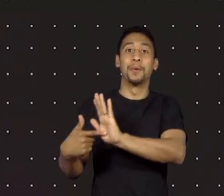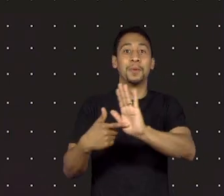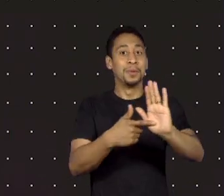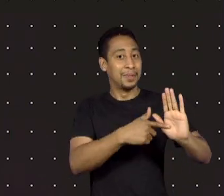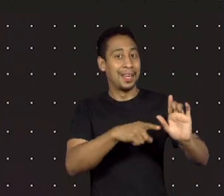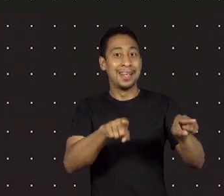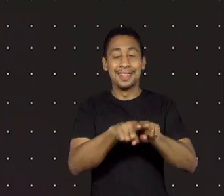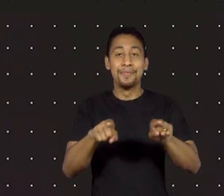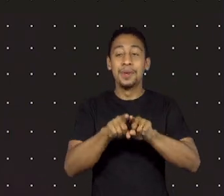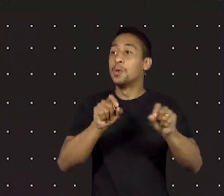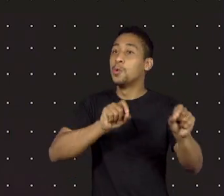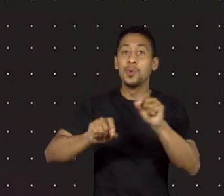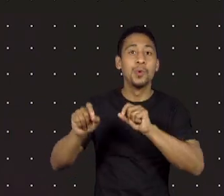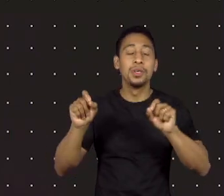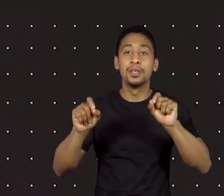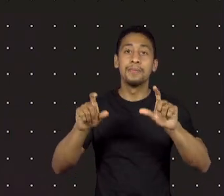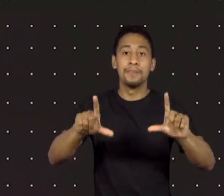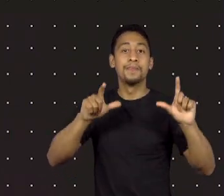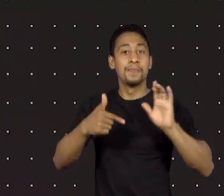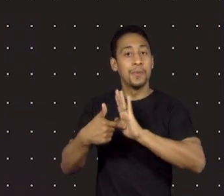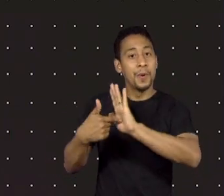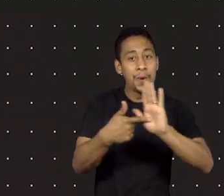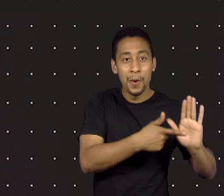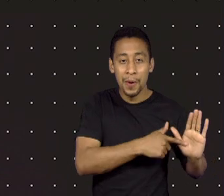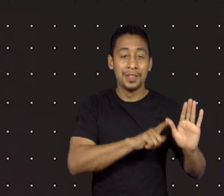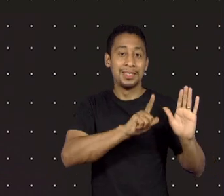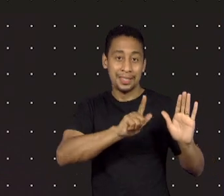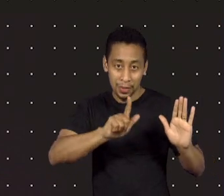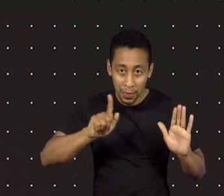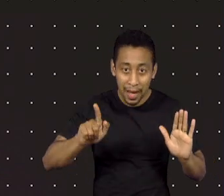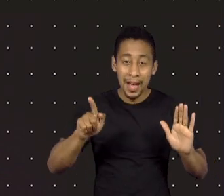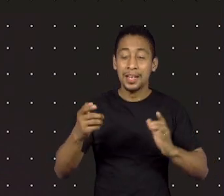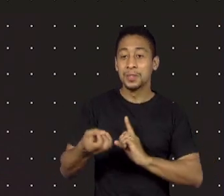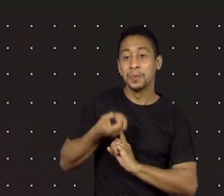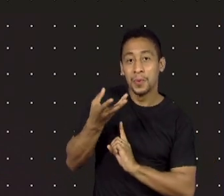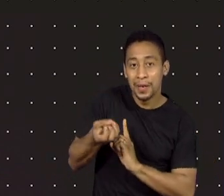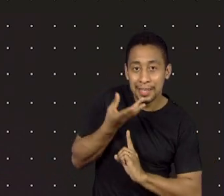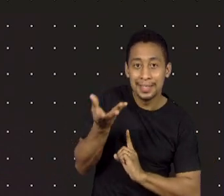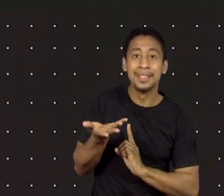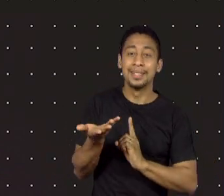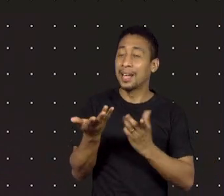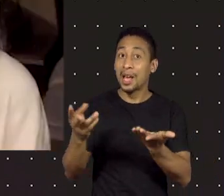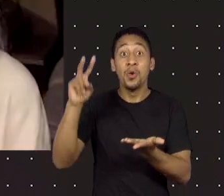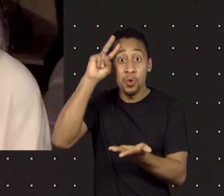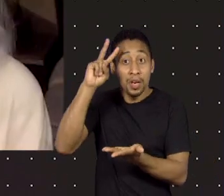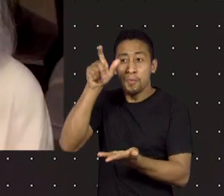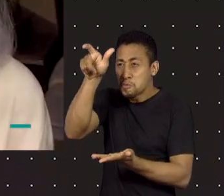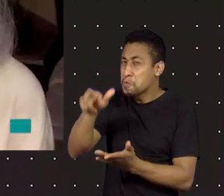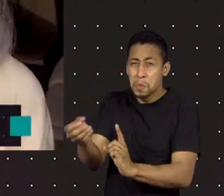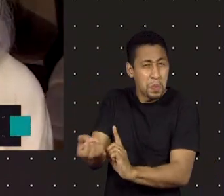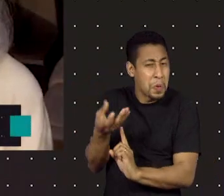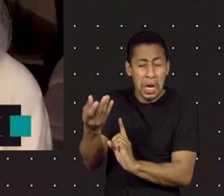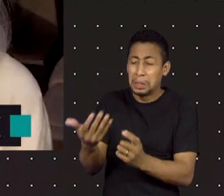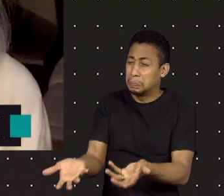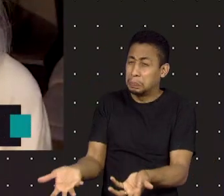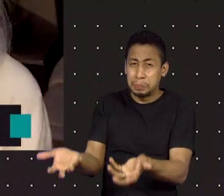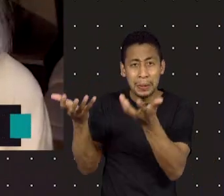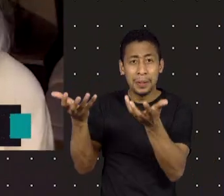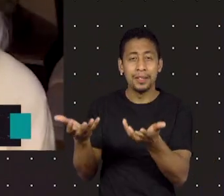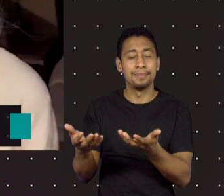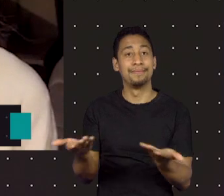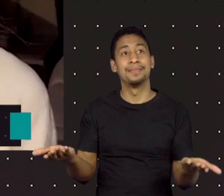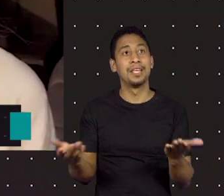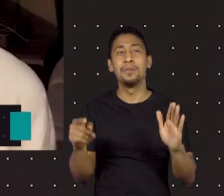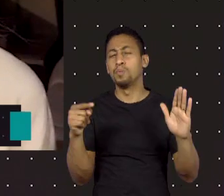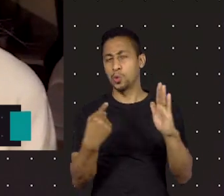como estética, como linguagem, como poesia. O Ilo era um grande poeta. E aí, o que você acha de terapia?